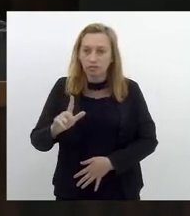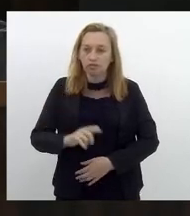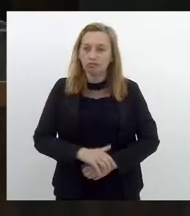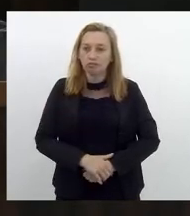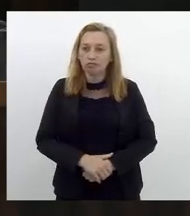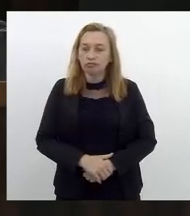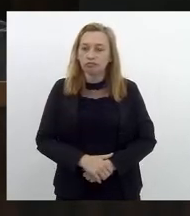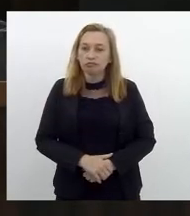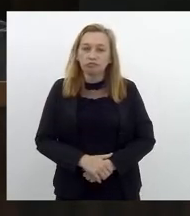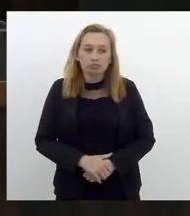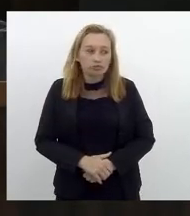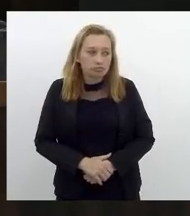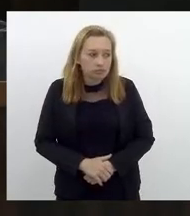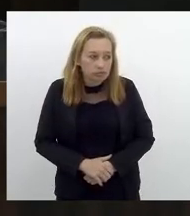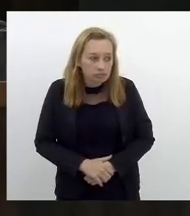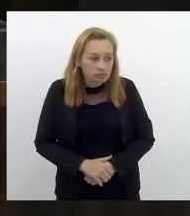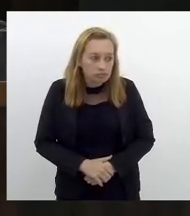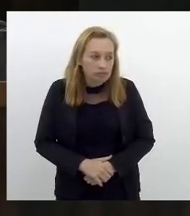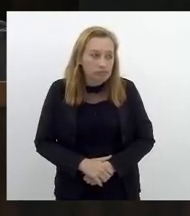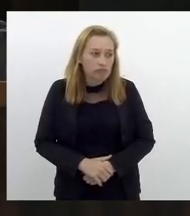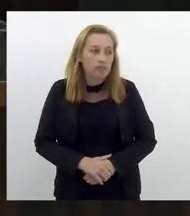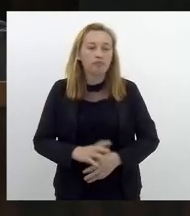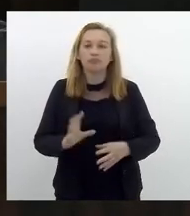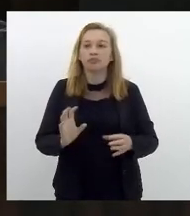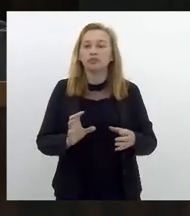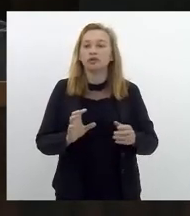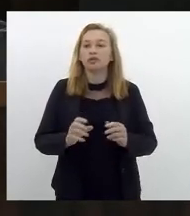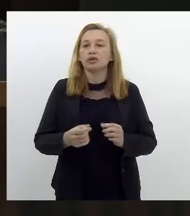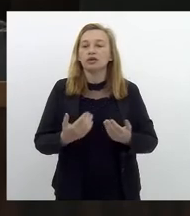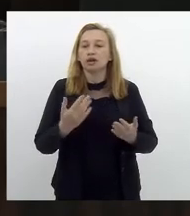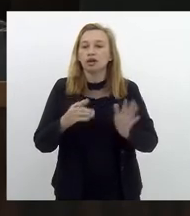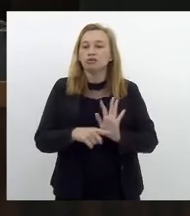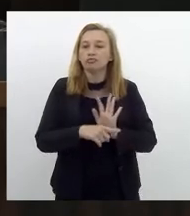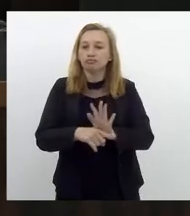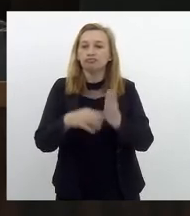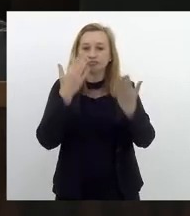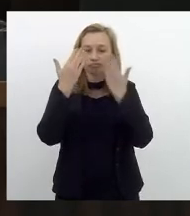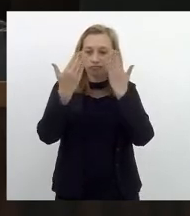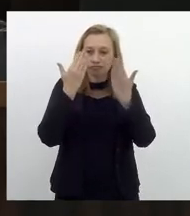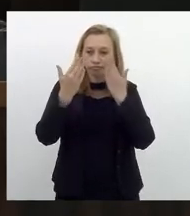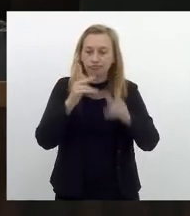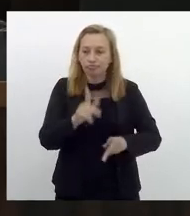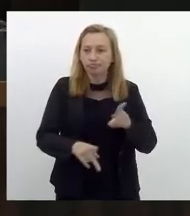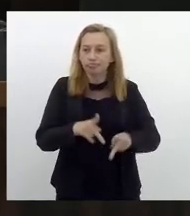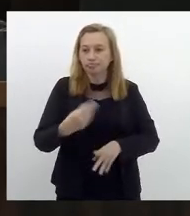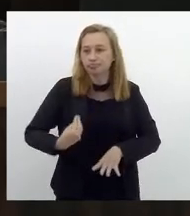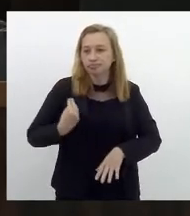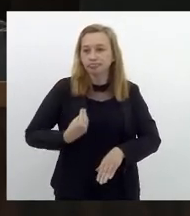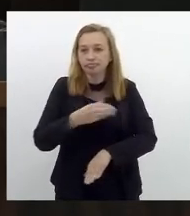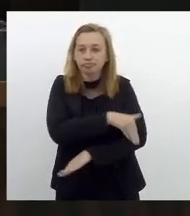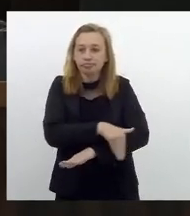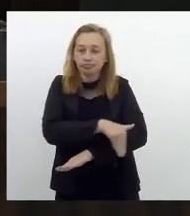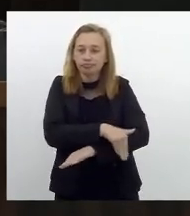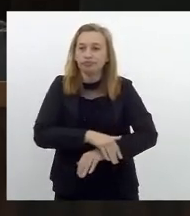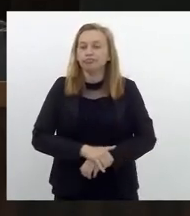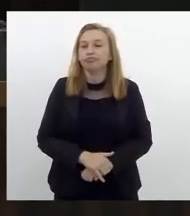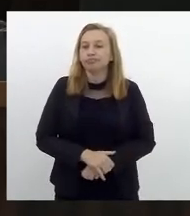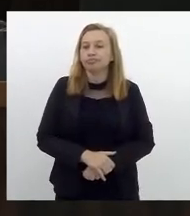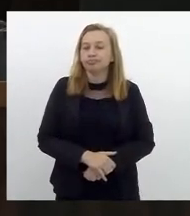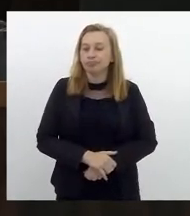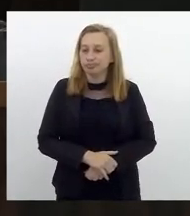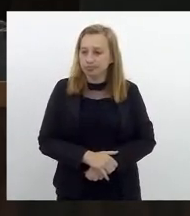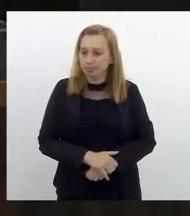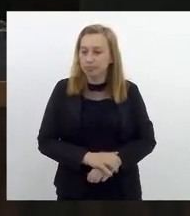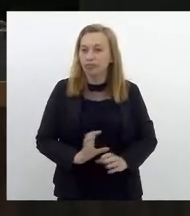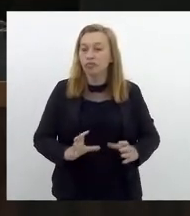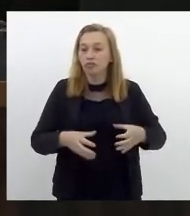que dispõe sobre a implantação do programa de atendimento psicológico e bem-estar para a população em situação de rua. Pendente de pareceres